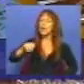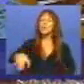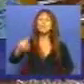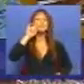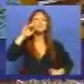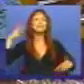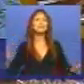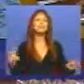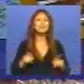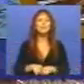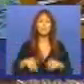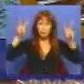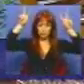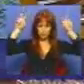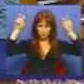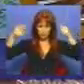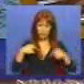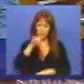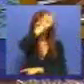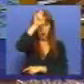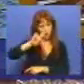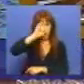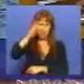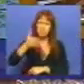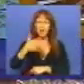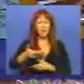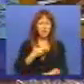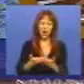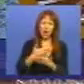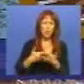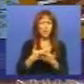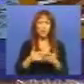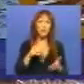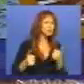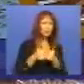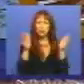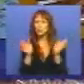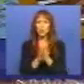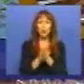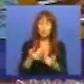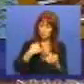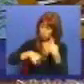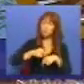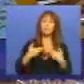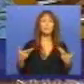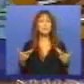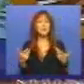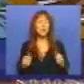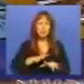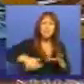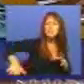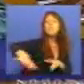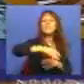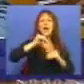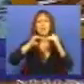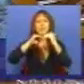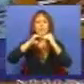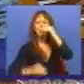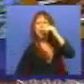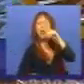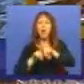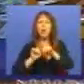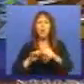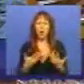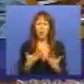defendia, e cito, que as questões da macroeconomia não são tudo. Para nós, a dimensão das desigualdades e